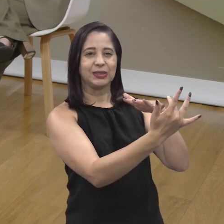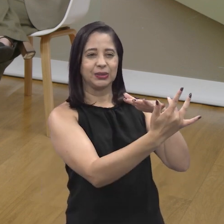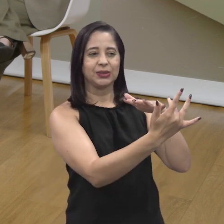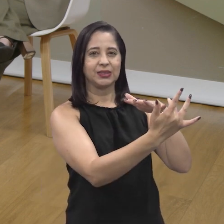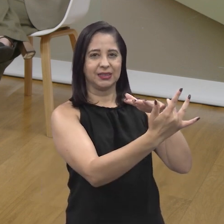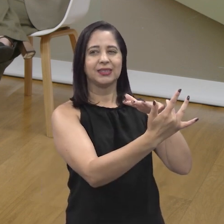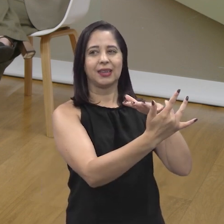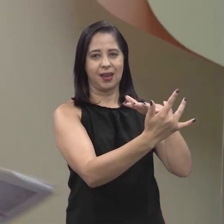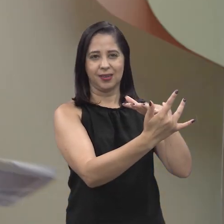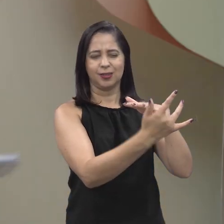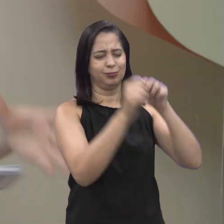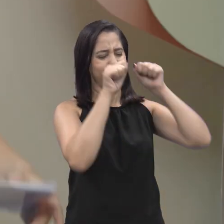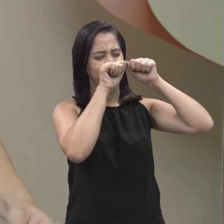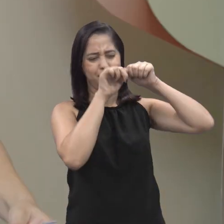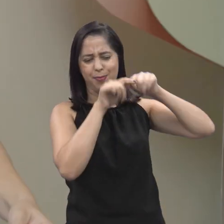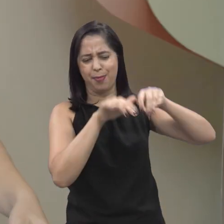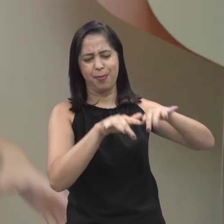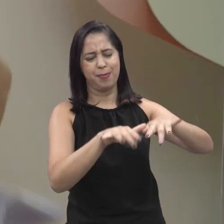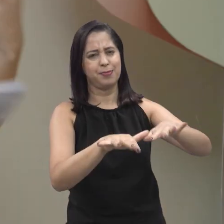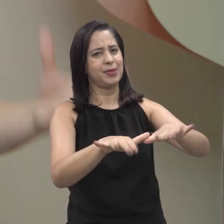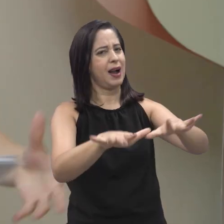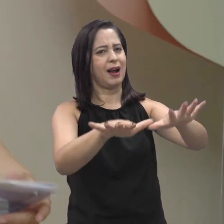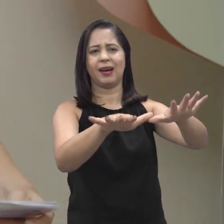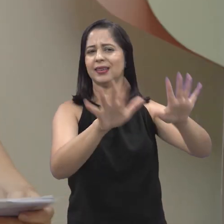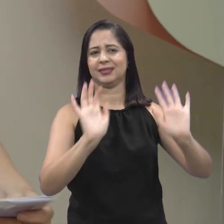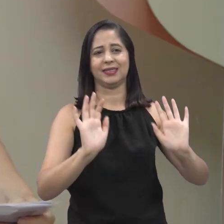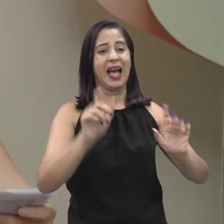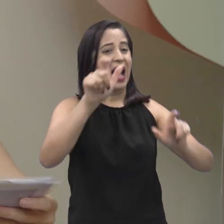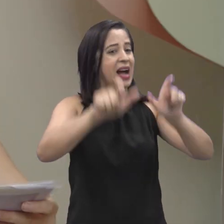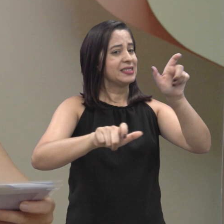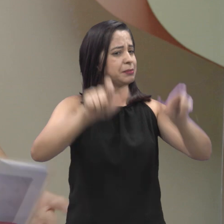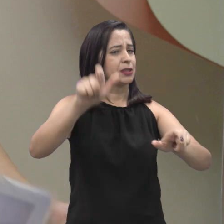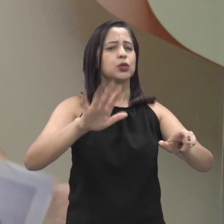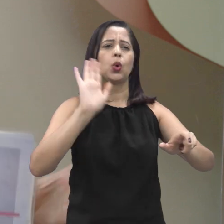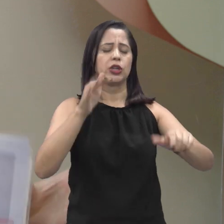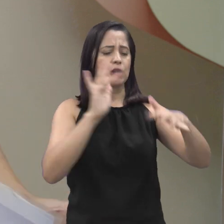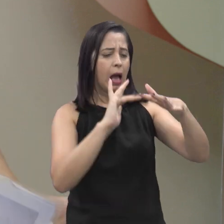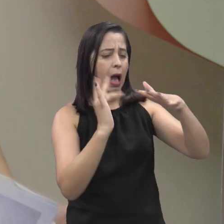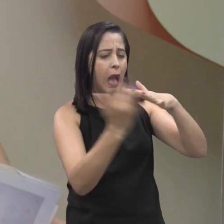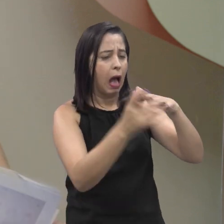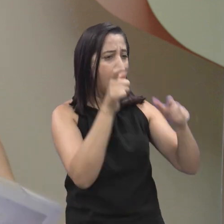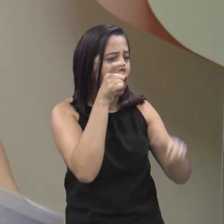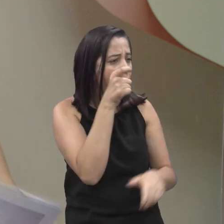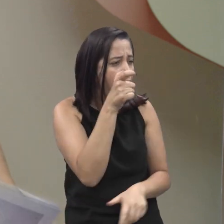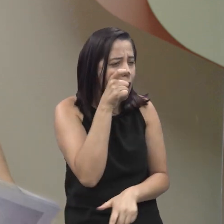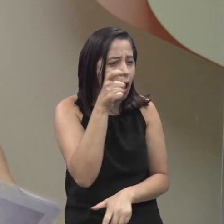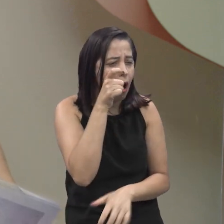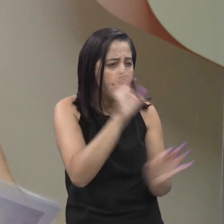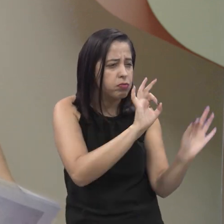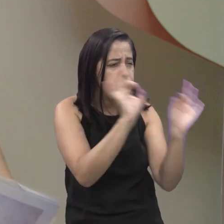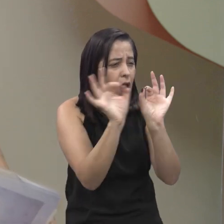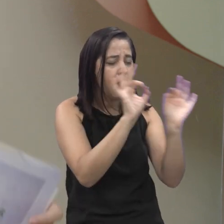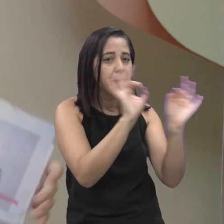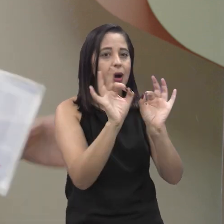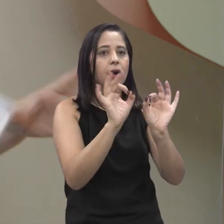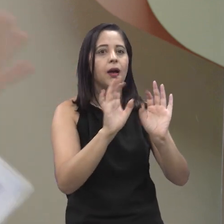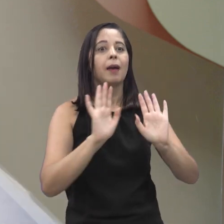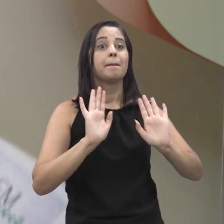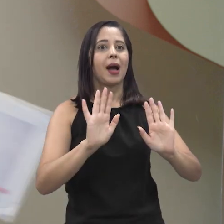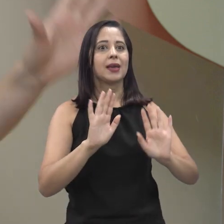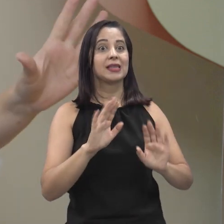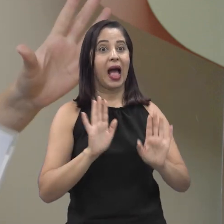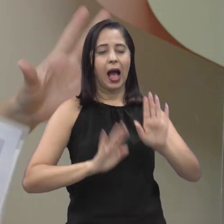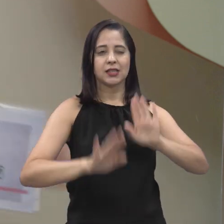elas invadiram, né, o universo da maior parte das pessoas. E é muito comum a gente ver aquela